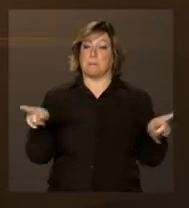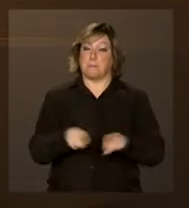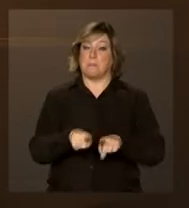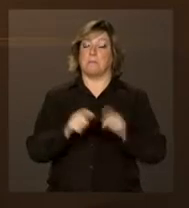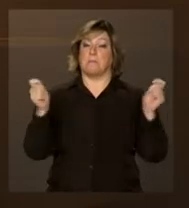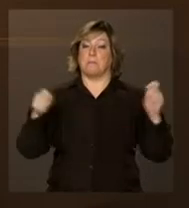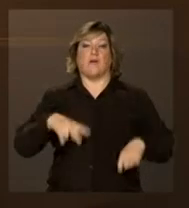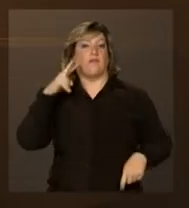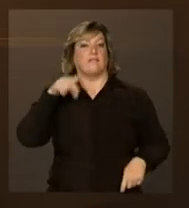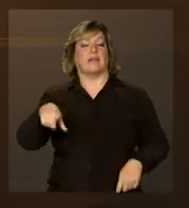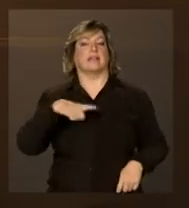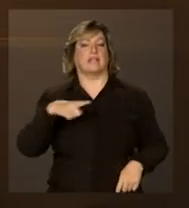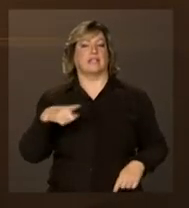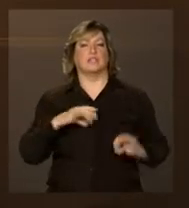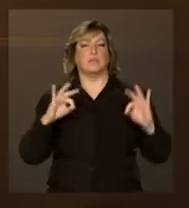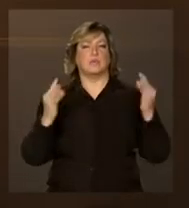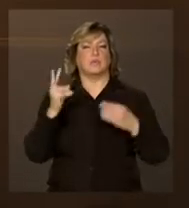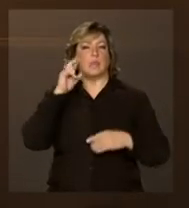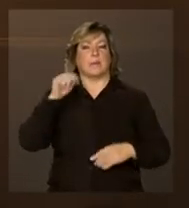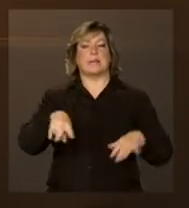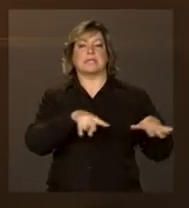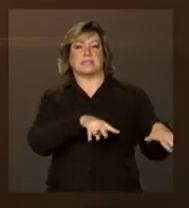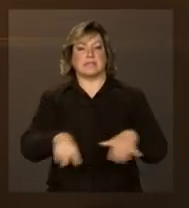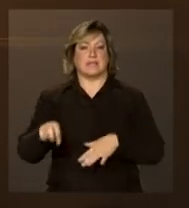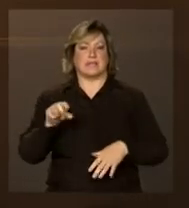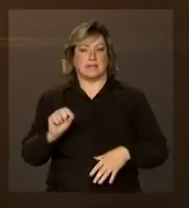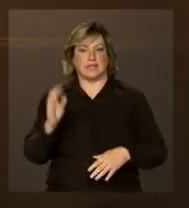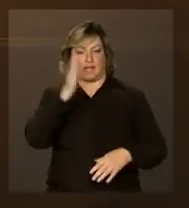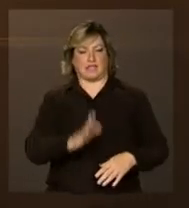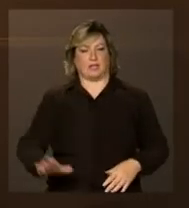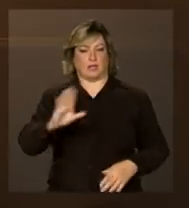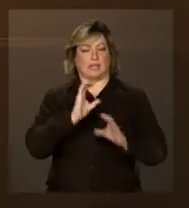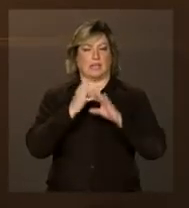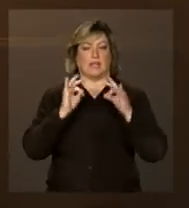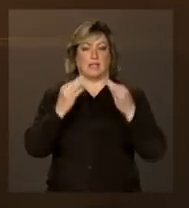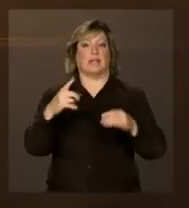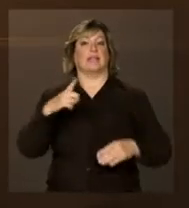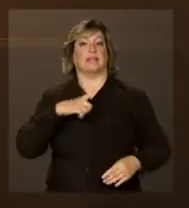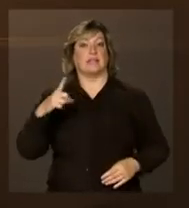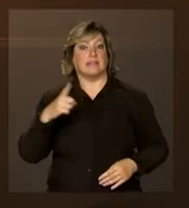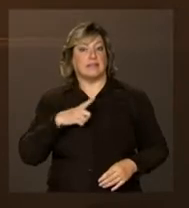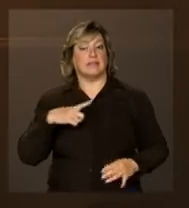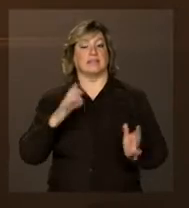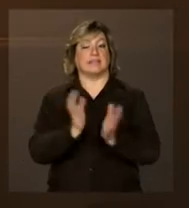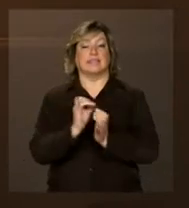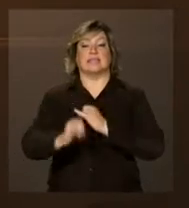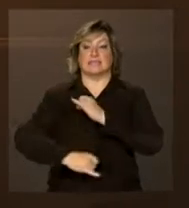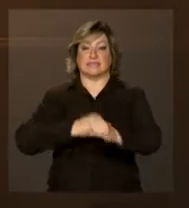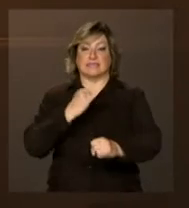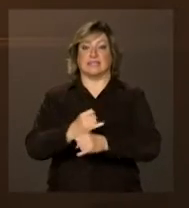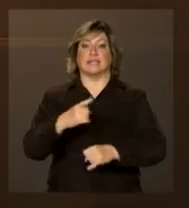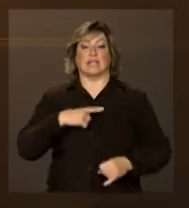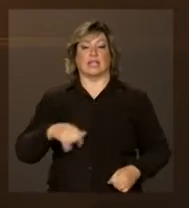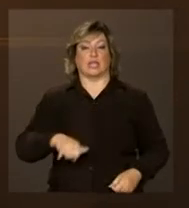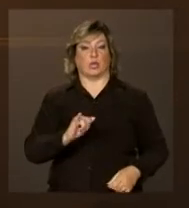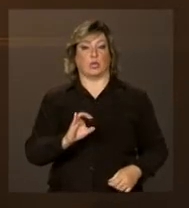pode acompanhar a cobertura completa da Semana Nacional de Ciência e Tecnologia pelas redes sociais acessem